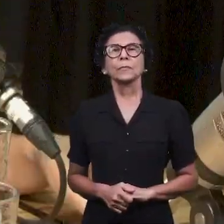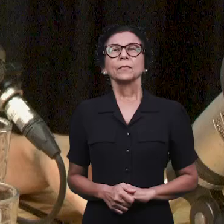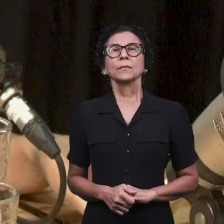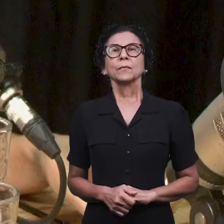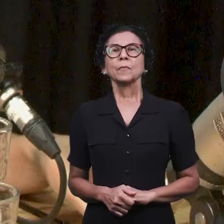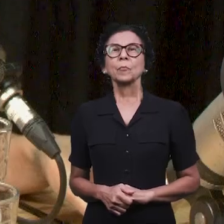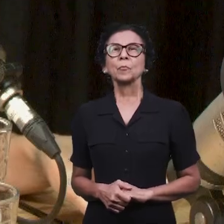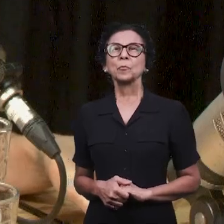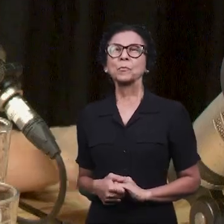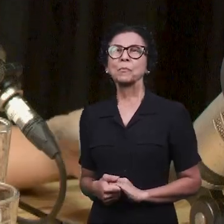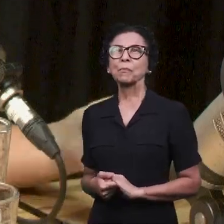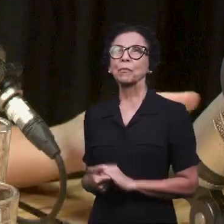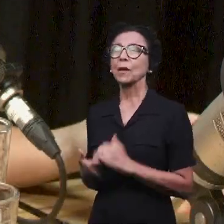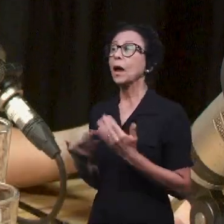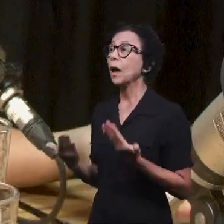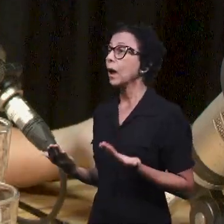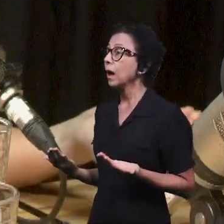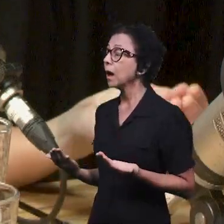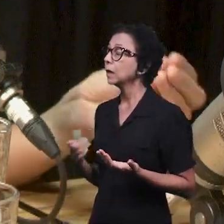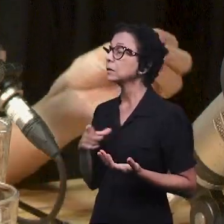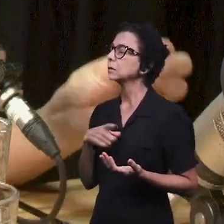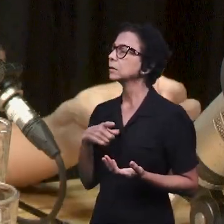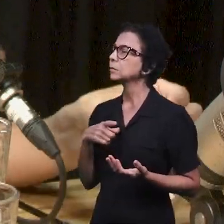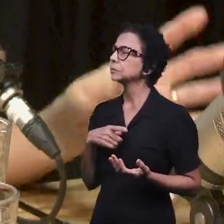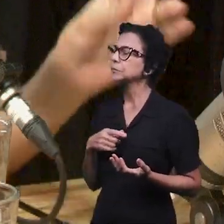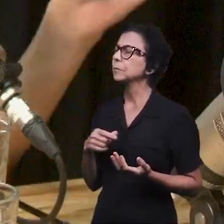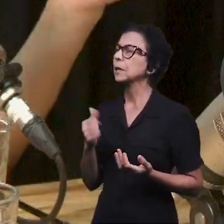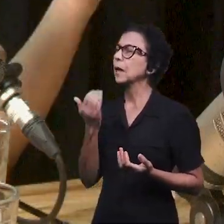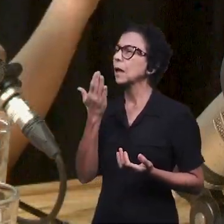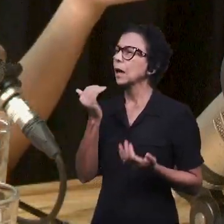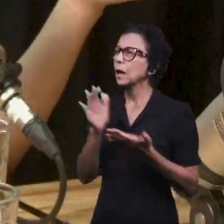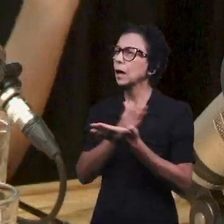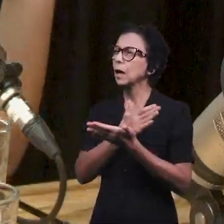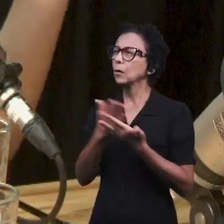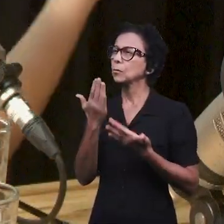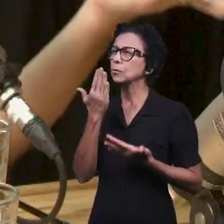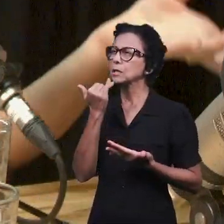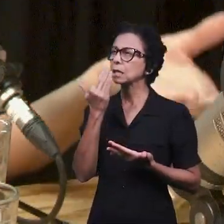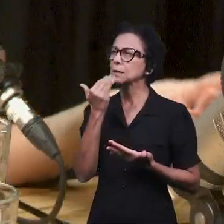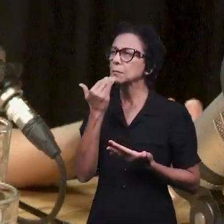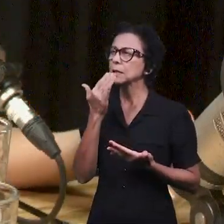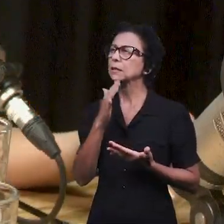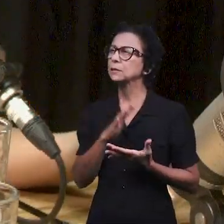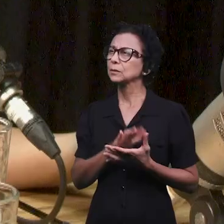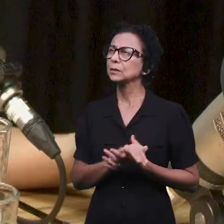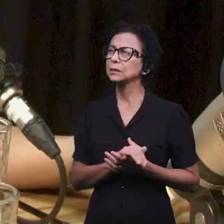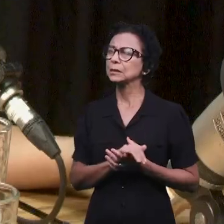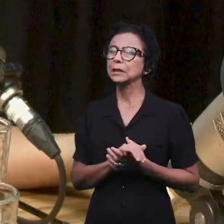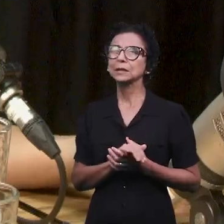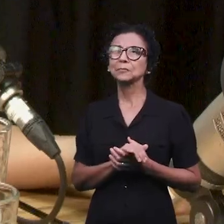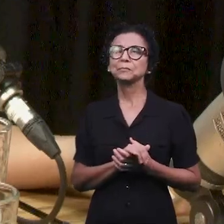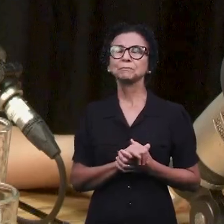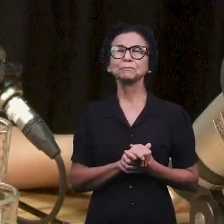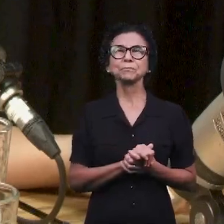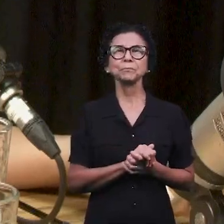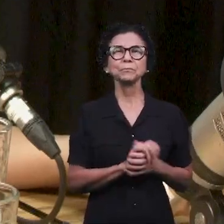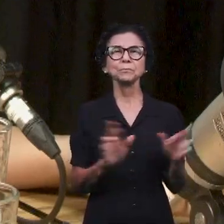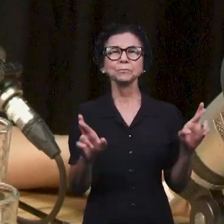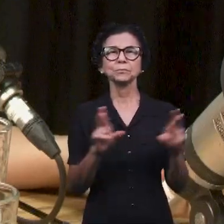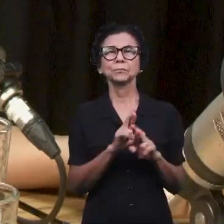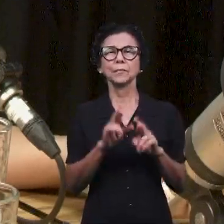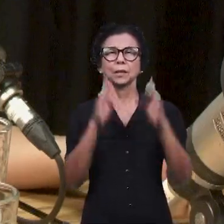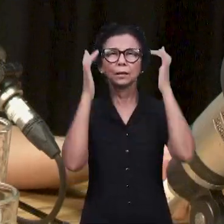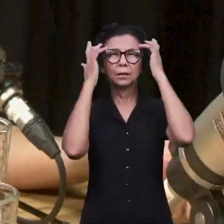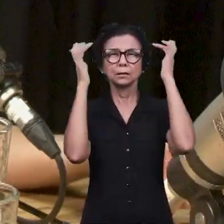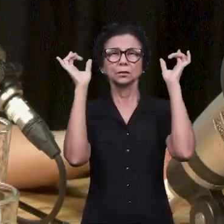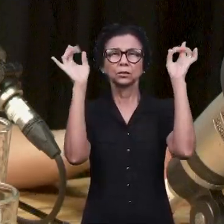eu sei que tem alimentos também que ajudam, né, ou provocam, né, a enxaqueca.